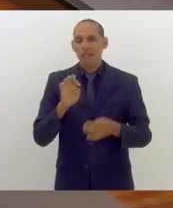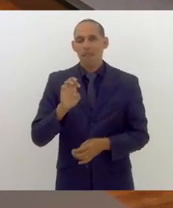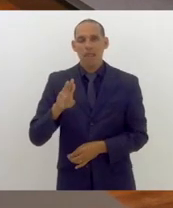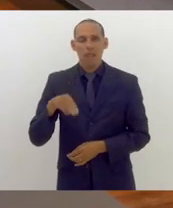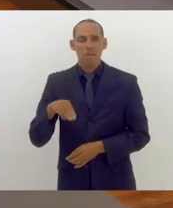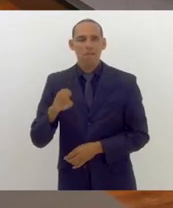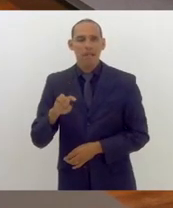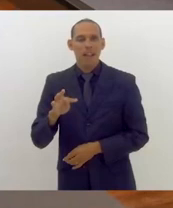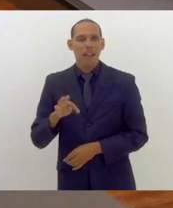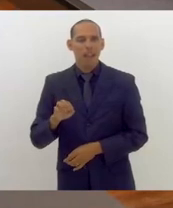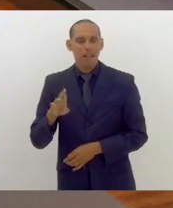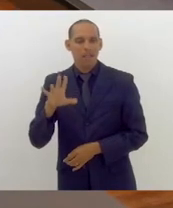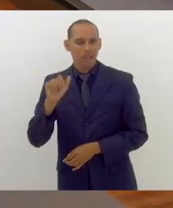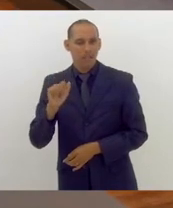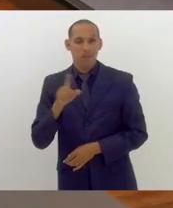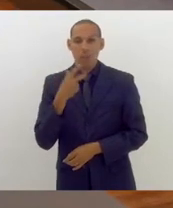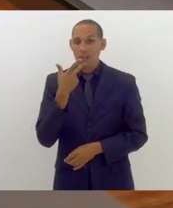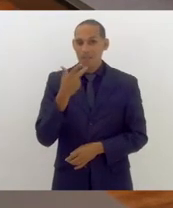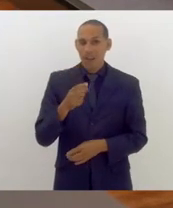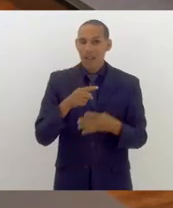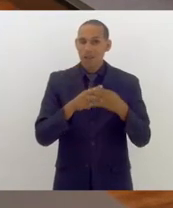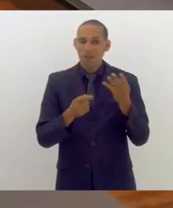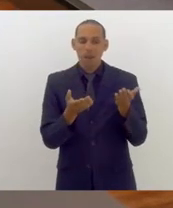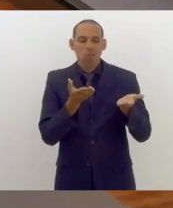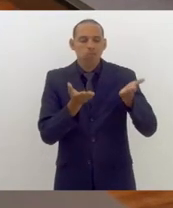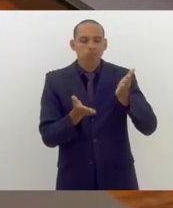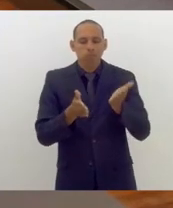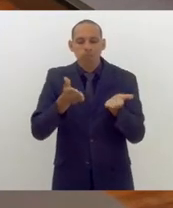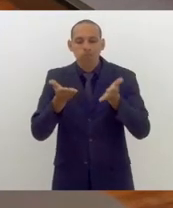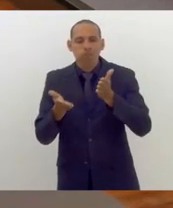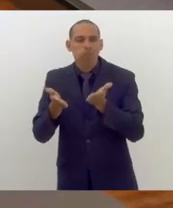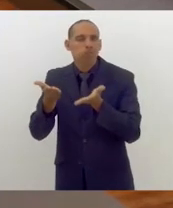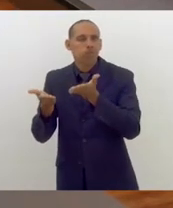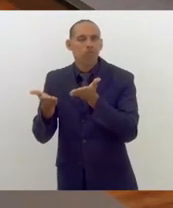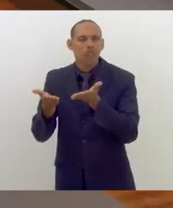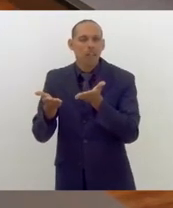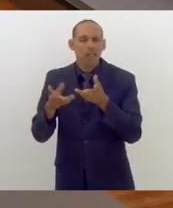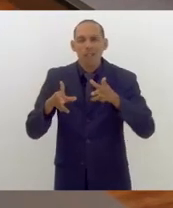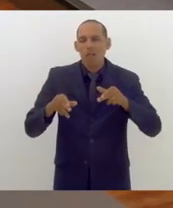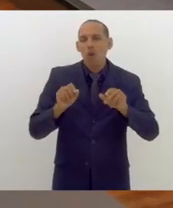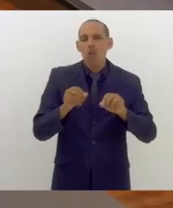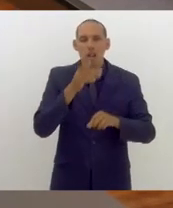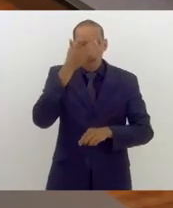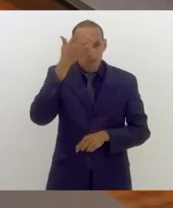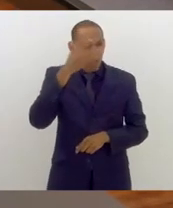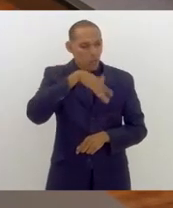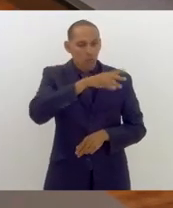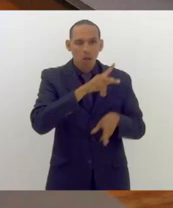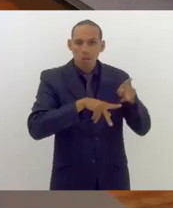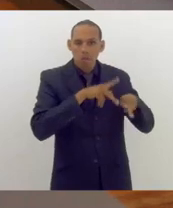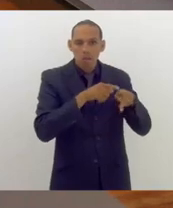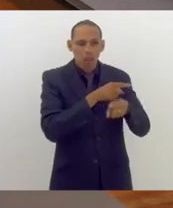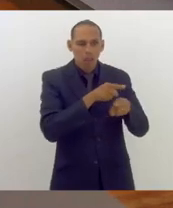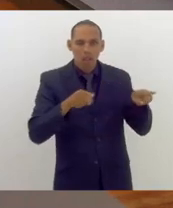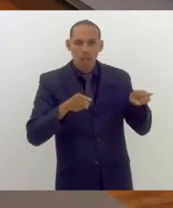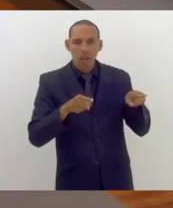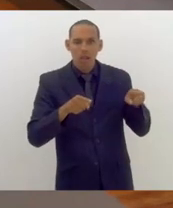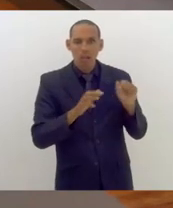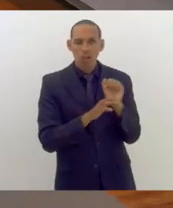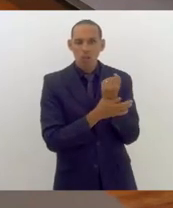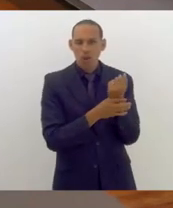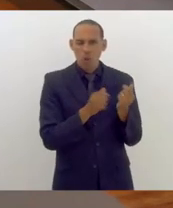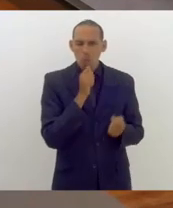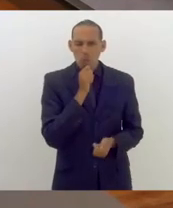colocar quatro termelétrica flutuante você significa que a população daquela região ali ela não tem mais segurança